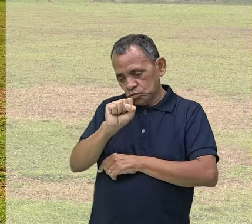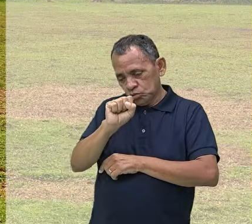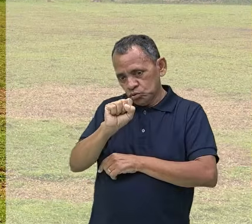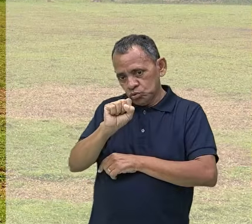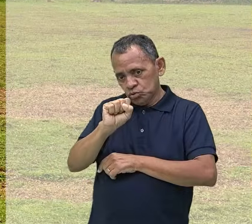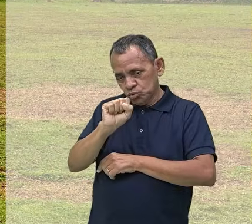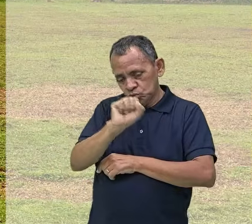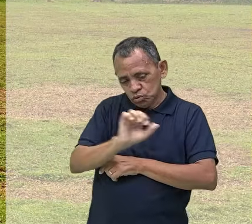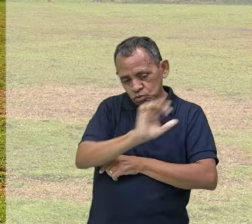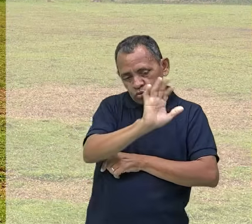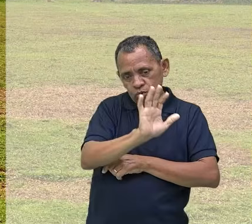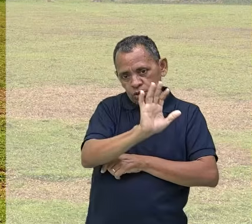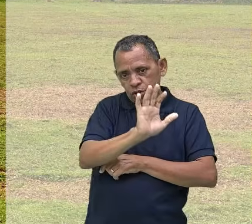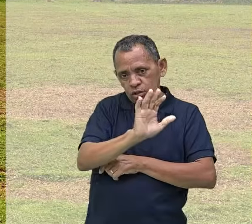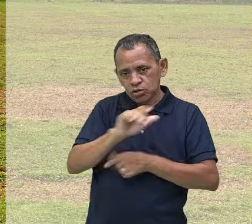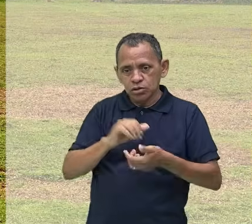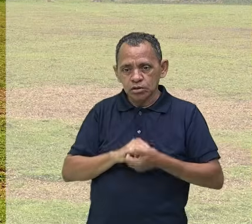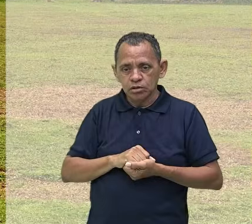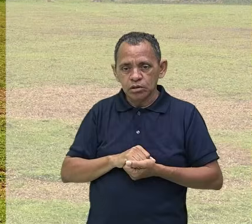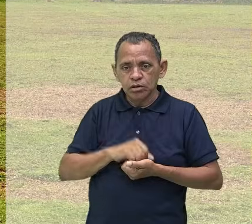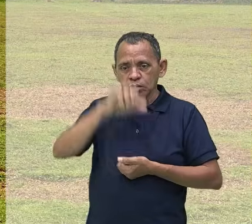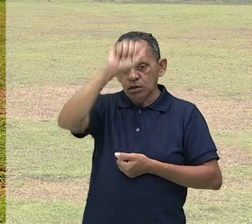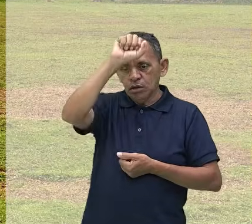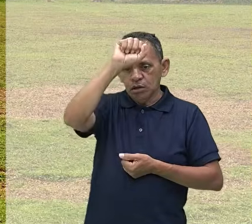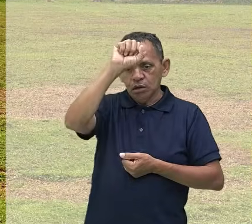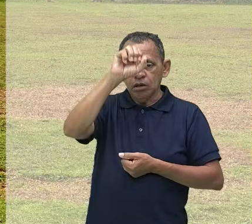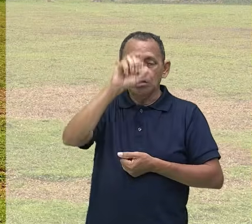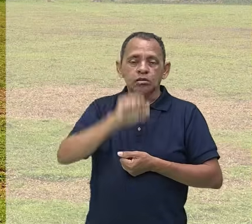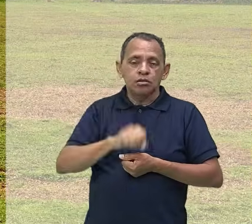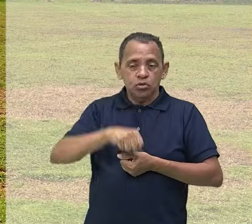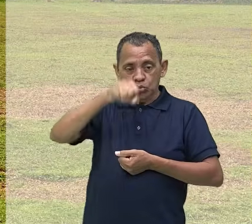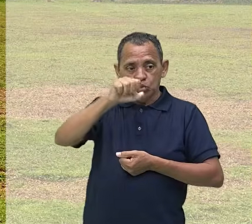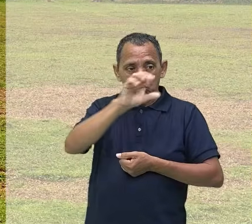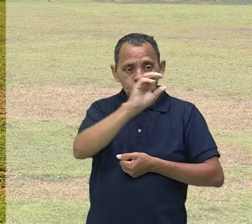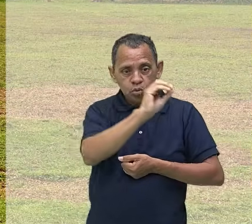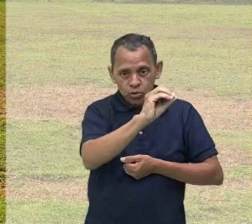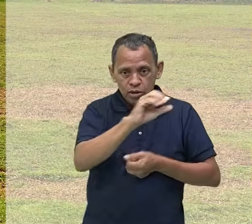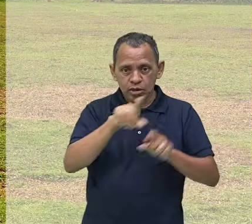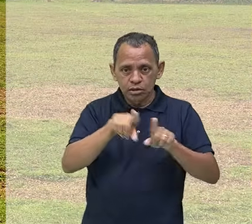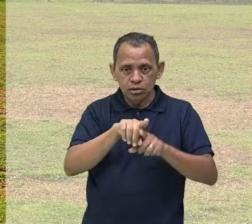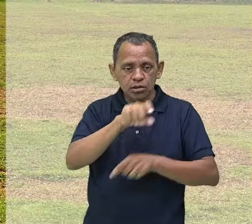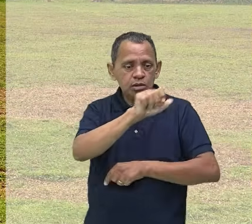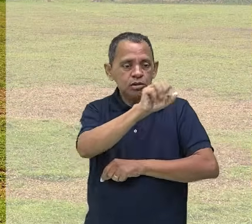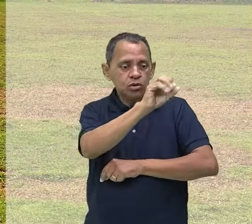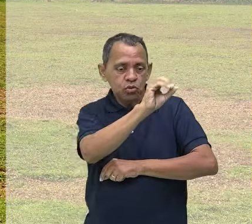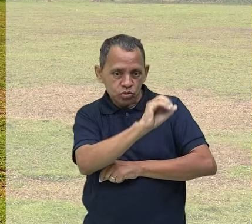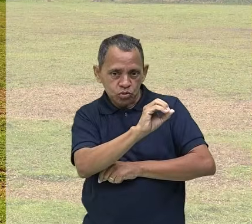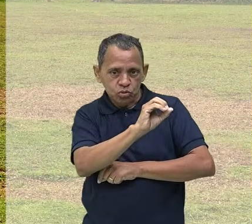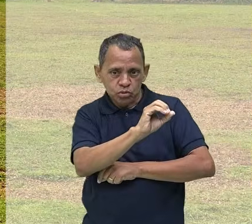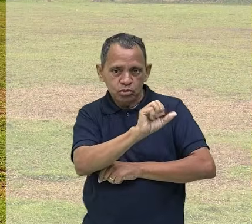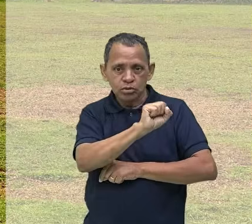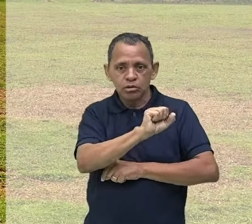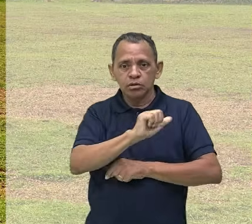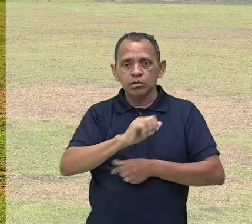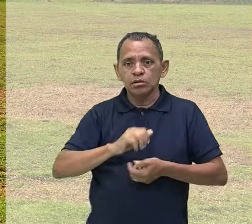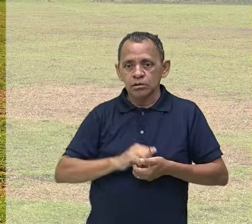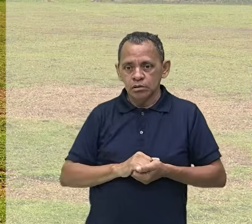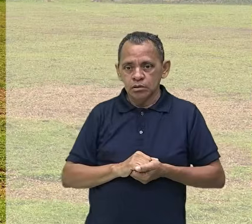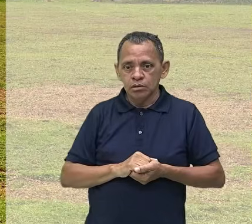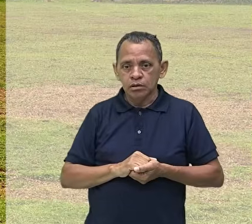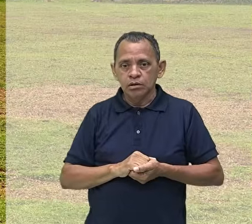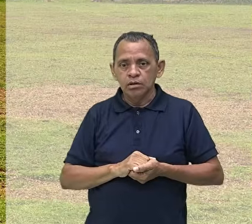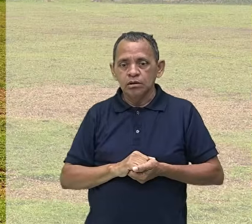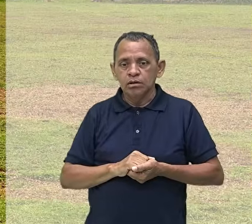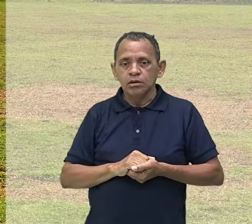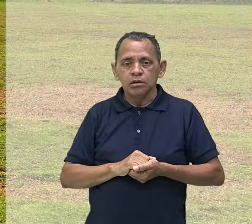Sul-Sudoeste, teremos o Oeste-Sudoeste, que já pega aí o Oeste com o Sudoeste, né? Teremos o